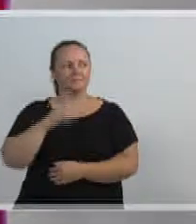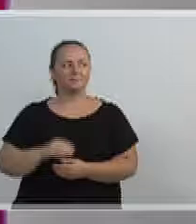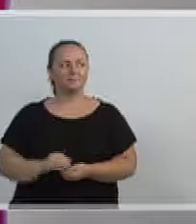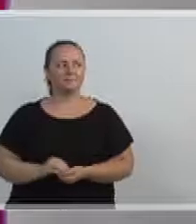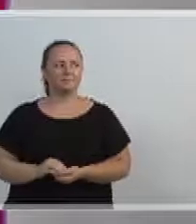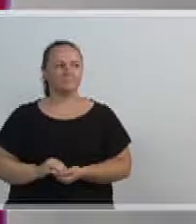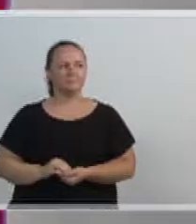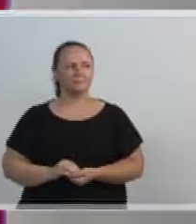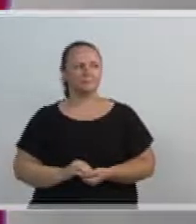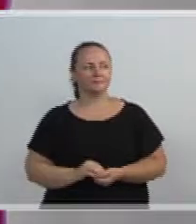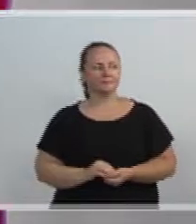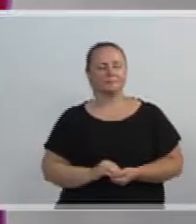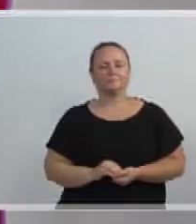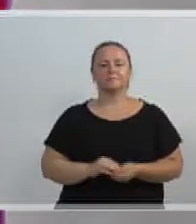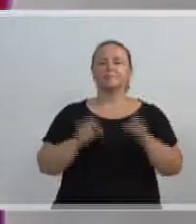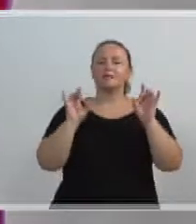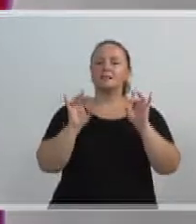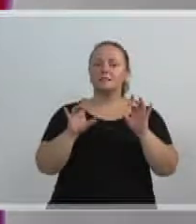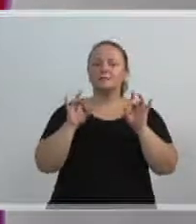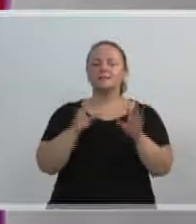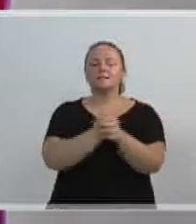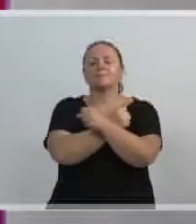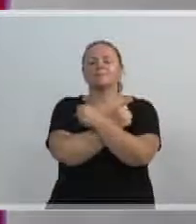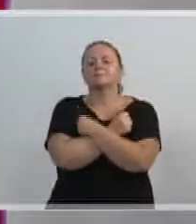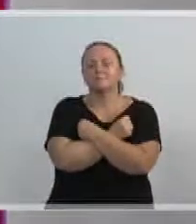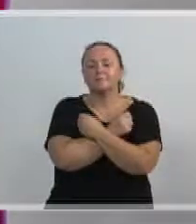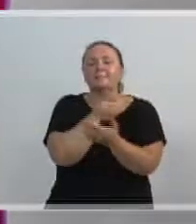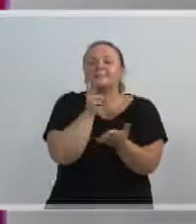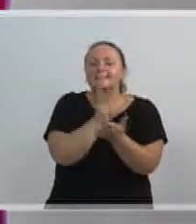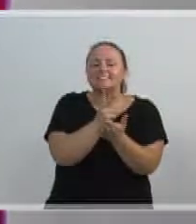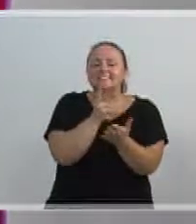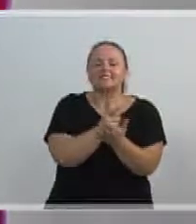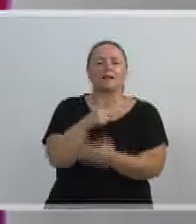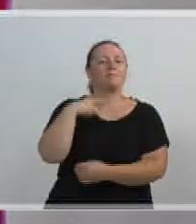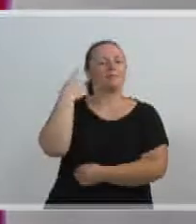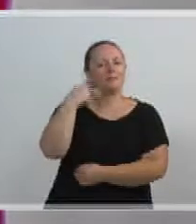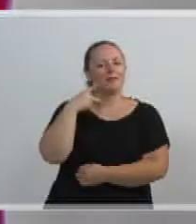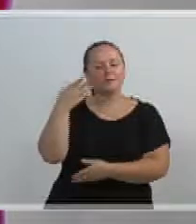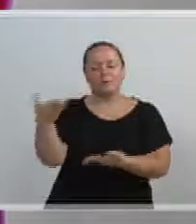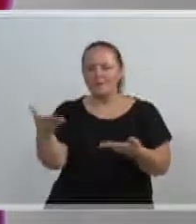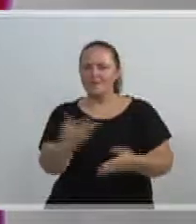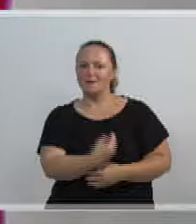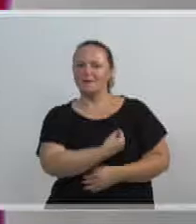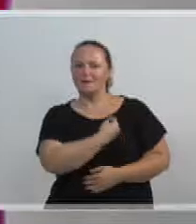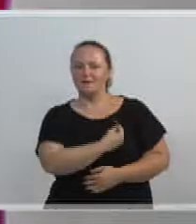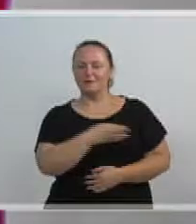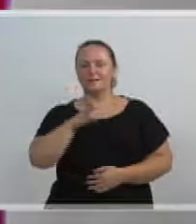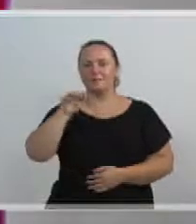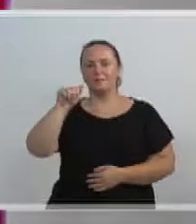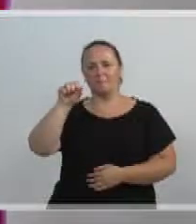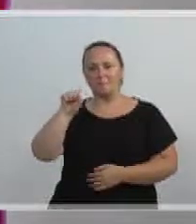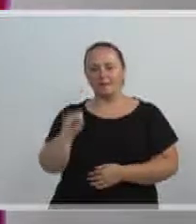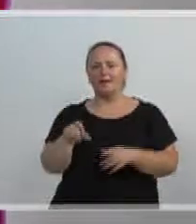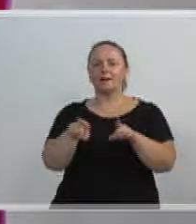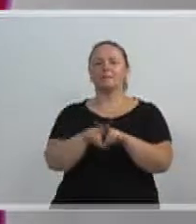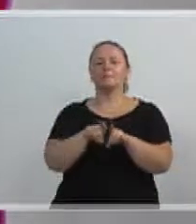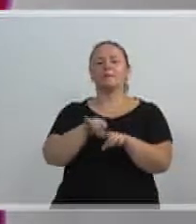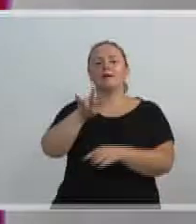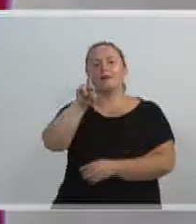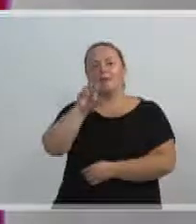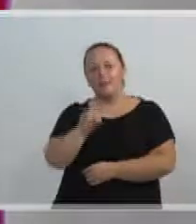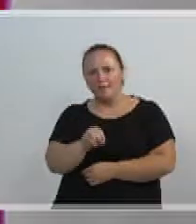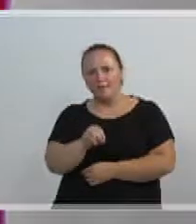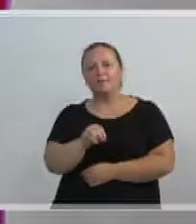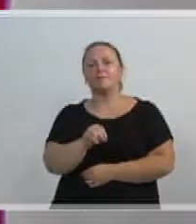especial, mandar um forte abraço para os sempre vereadores, que estão em dois aqui hoje, o Brás Roncalho e o Ivo Radlich,